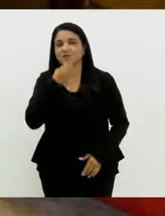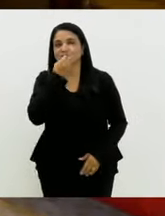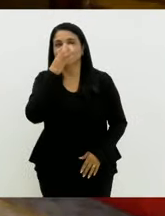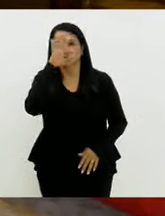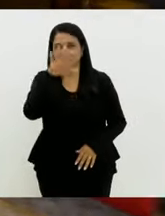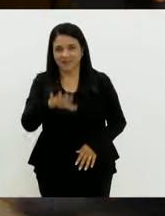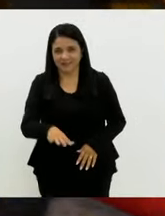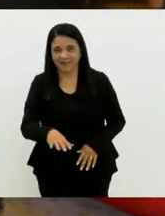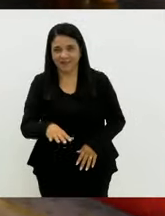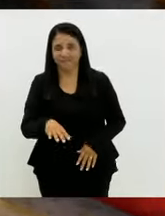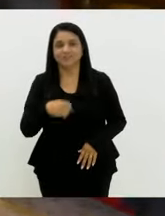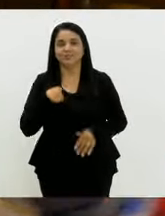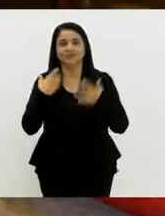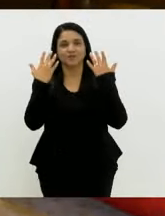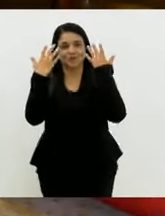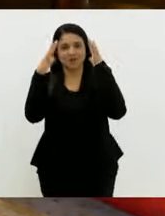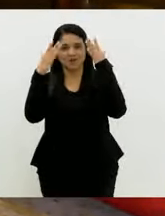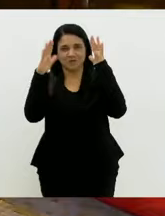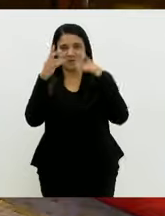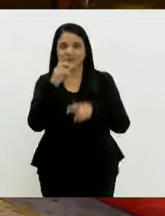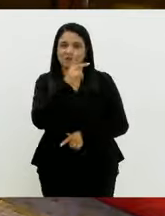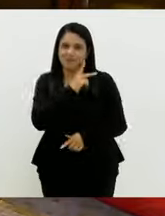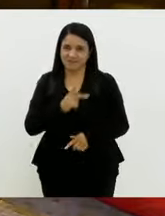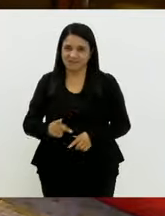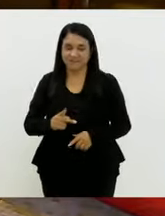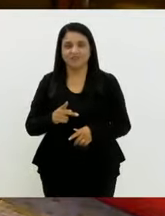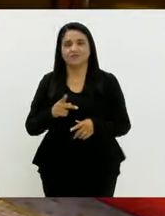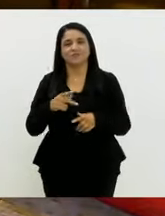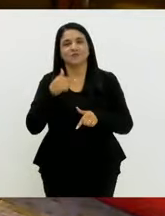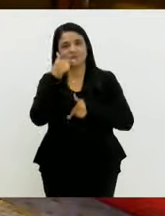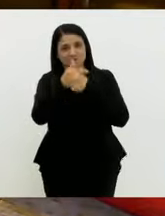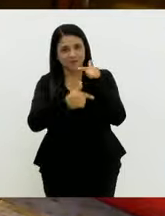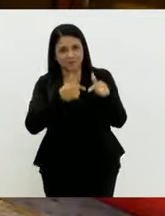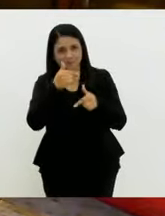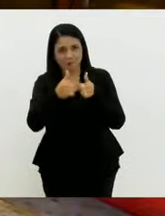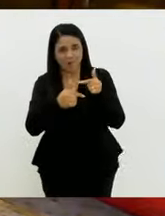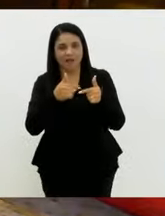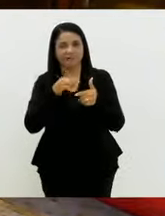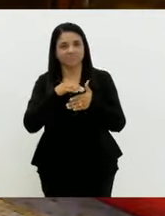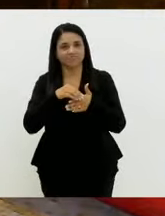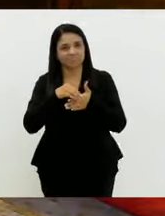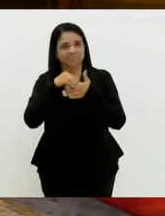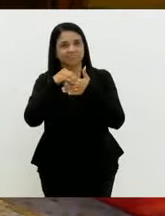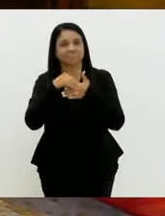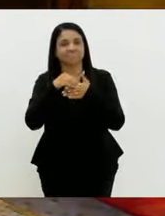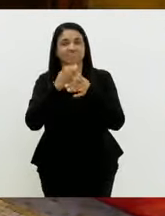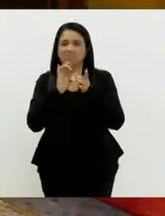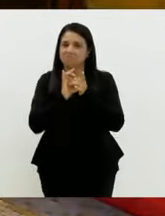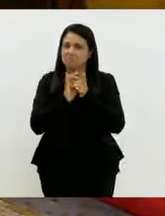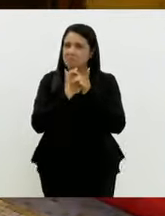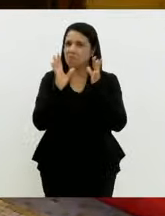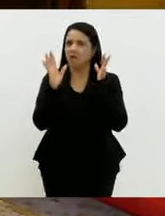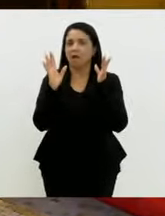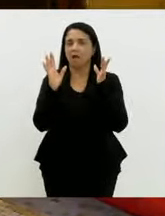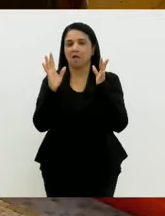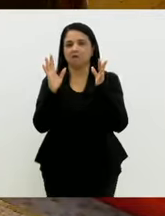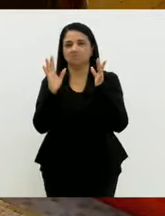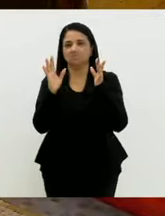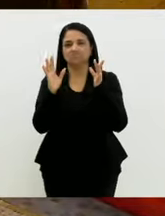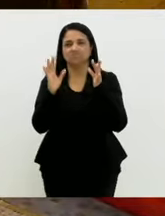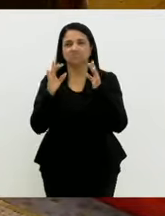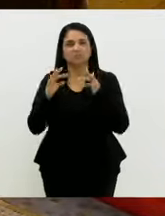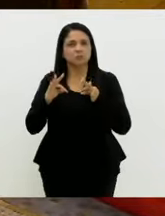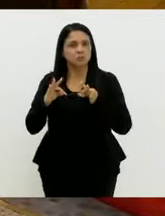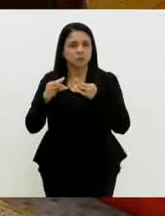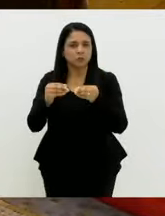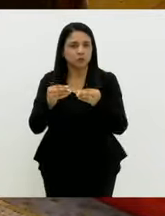aqui, parabenizar o senhor pela condução dos trabalhos. Sempre de forma muito democrática aqui, lida com todos os